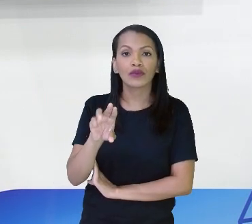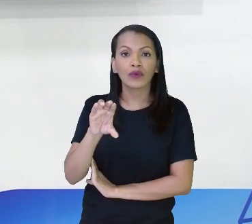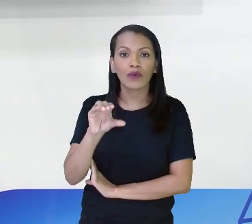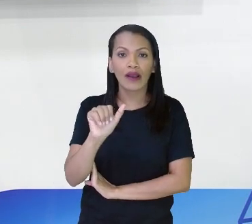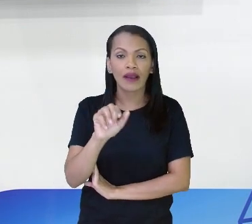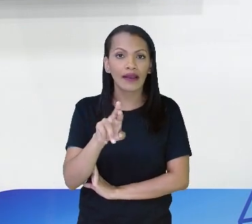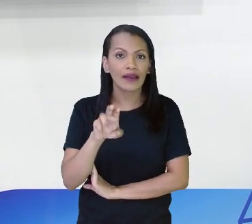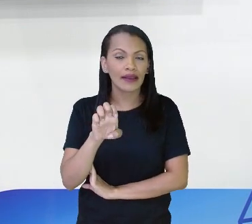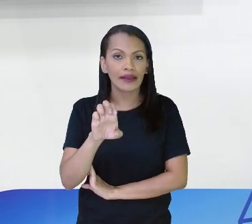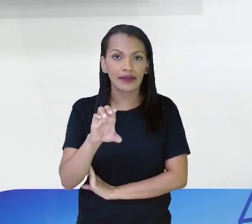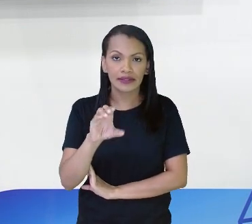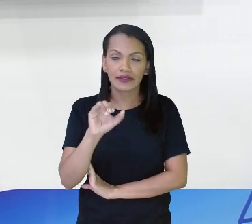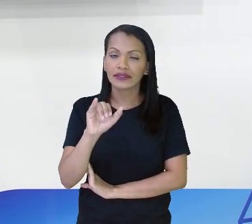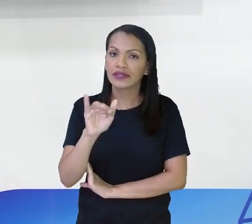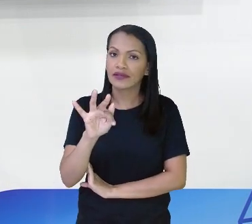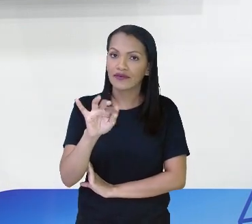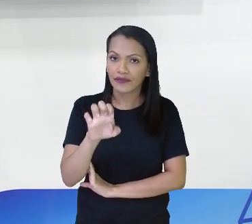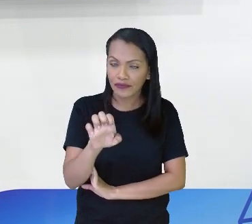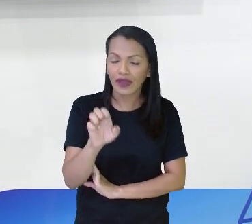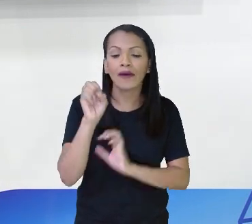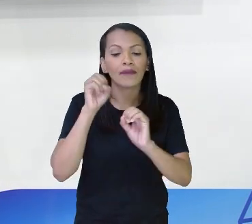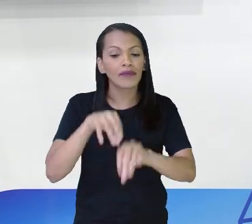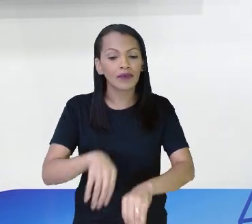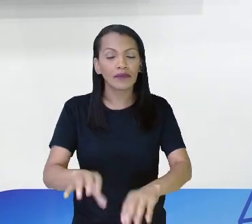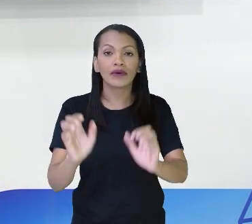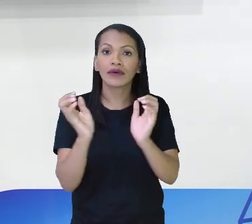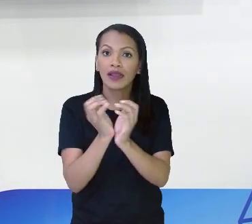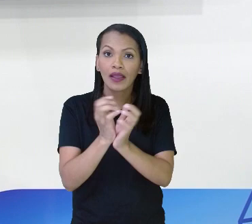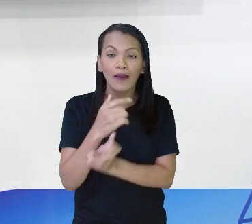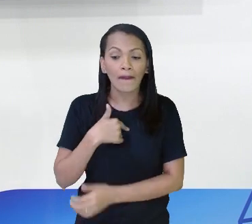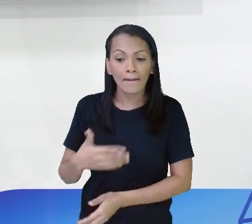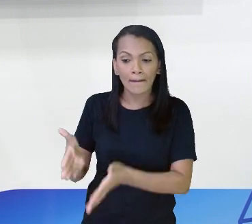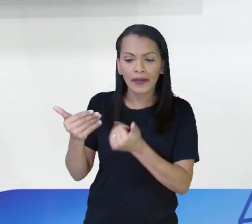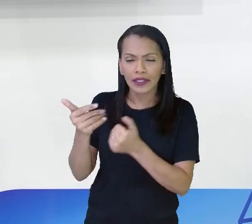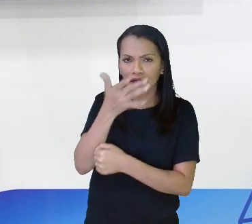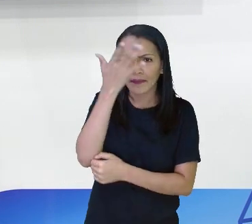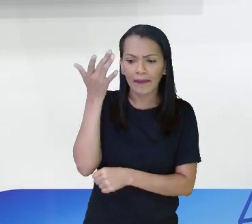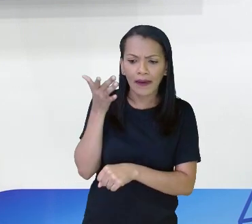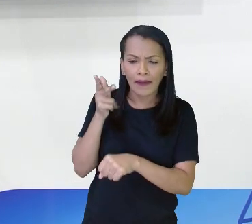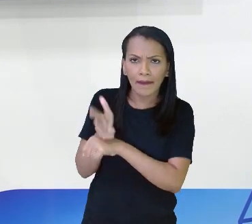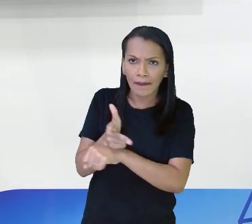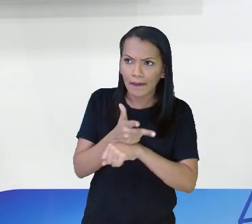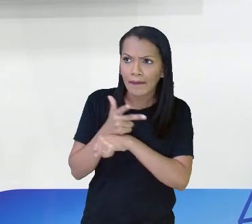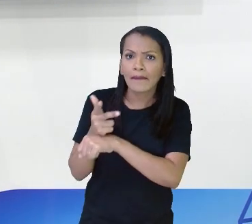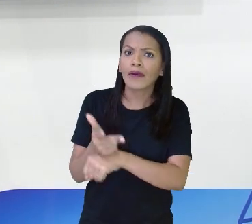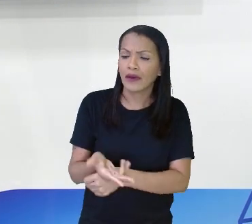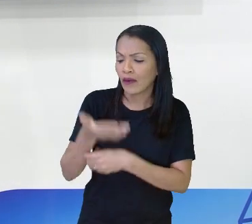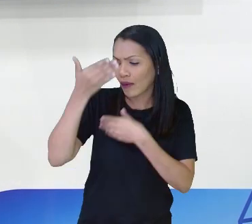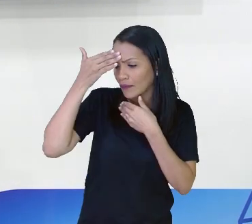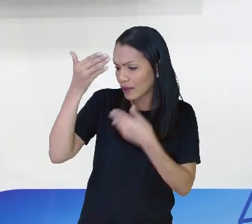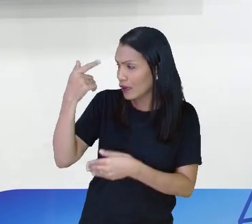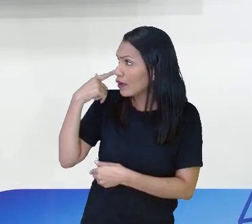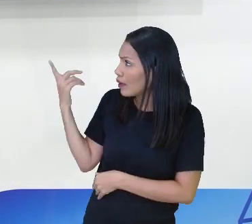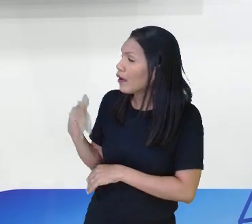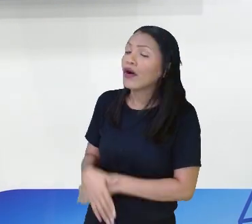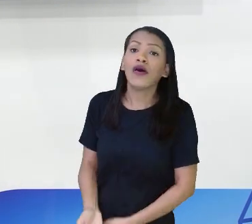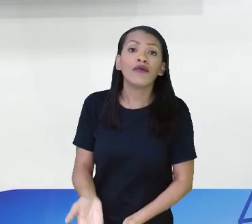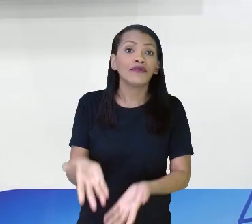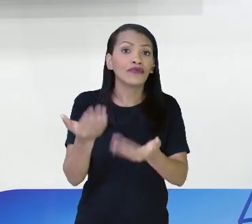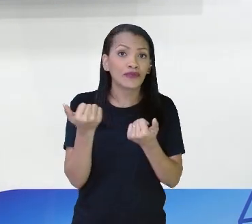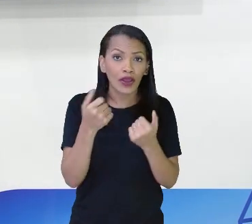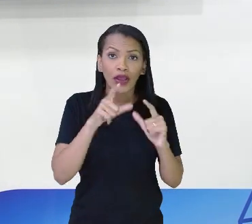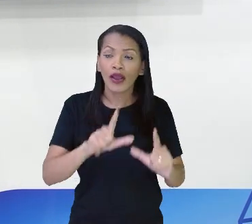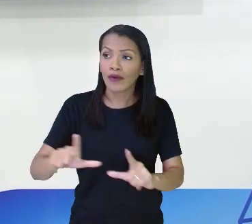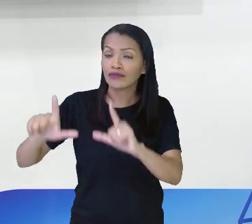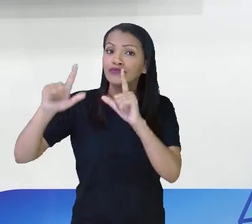aula e deixa um recadinho. Meu passador não voltou, eu vou pedir à produção para passar o próximo slide, tá certo? Muito obrigada. Vamos passar esse que eu já